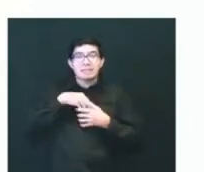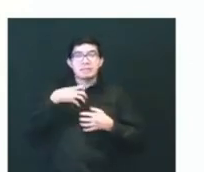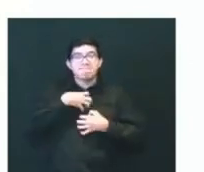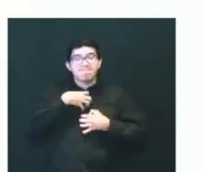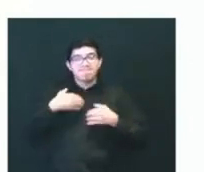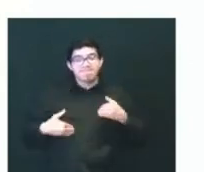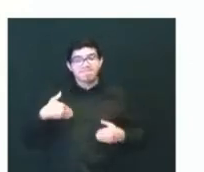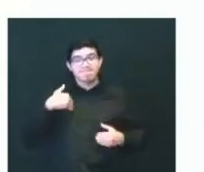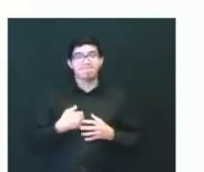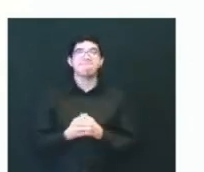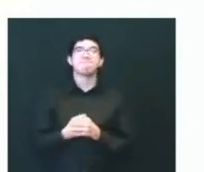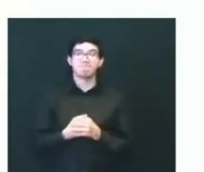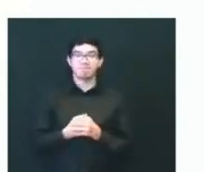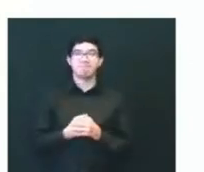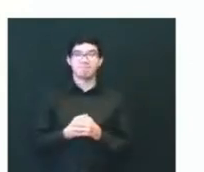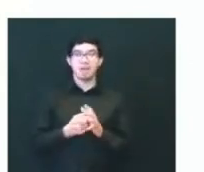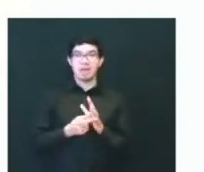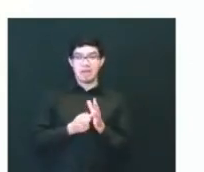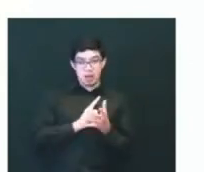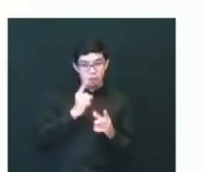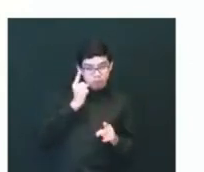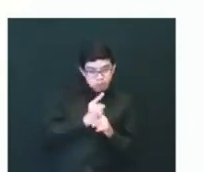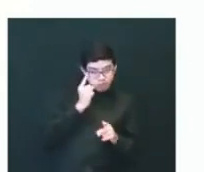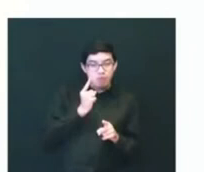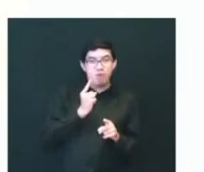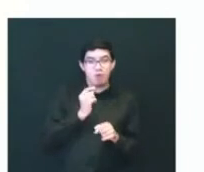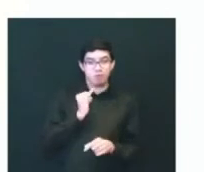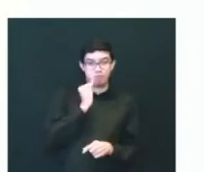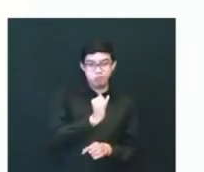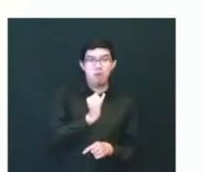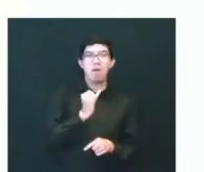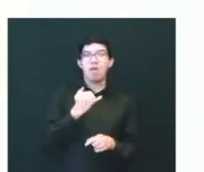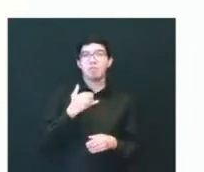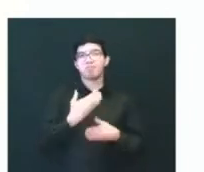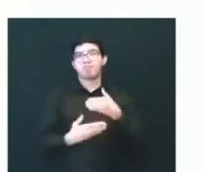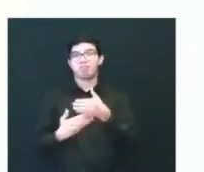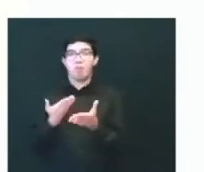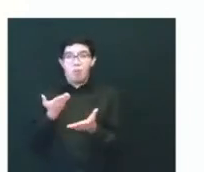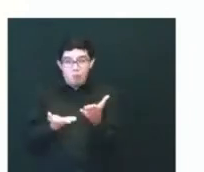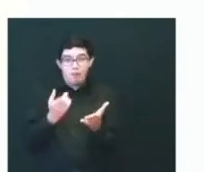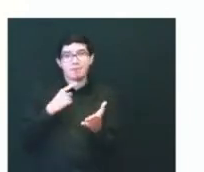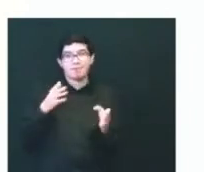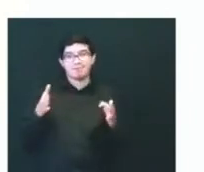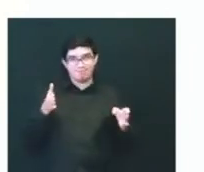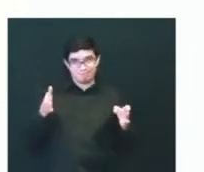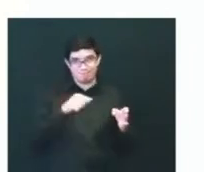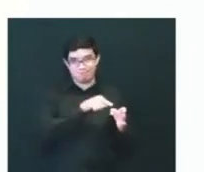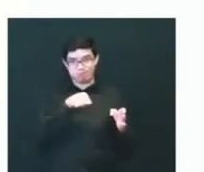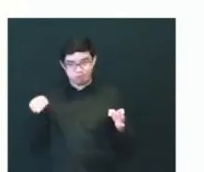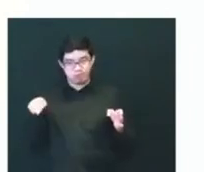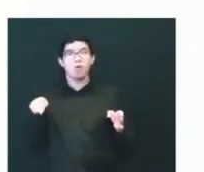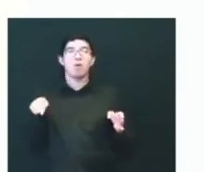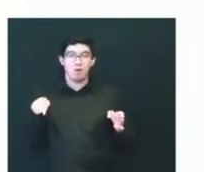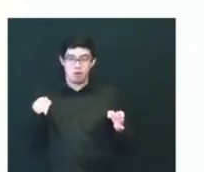sintomas, acontecem desde o pré-diagnóstico até o tratamento. Então, nesse processo, nessa jornada